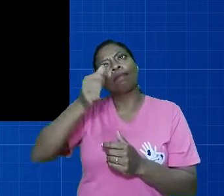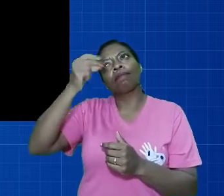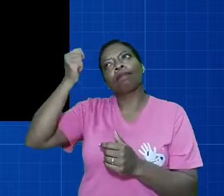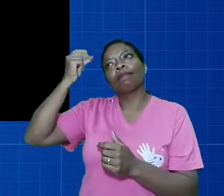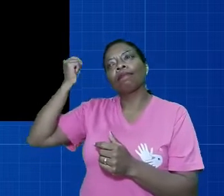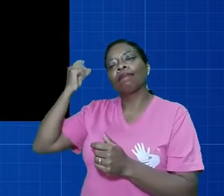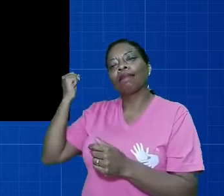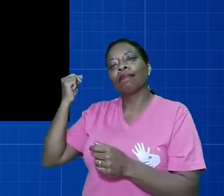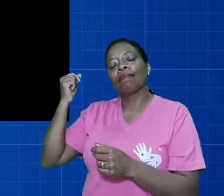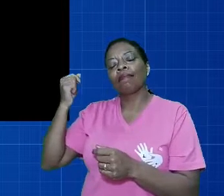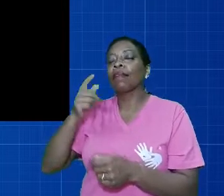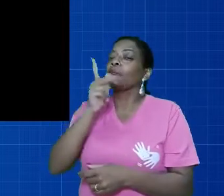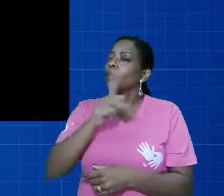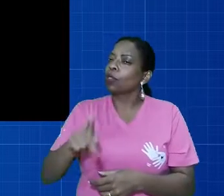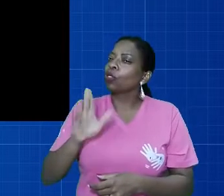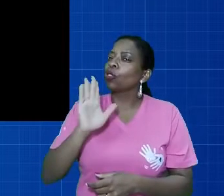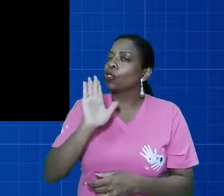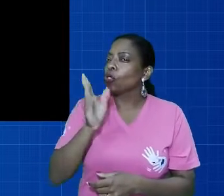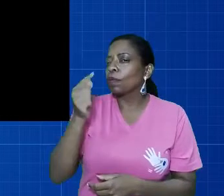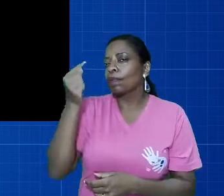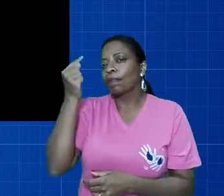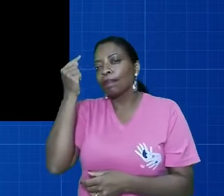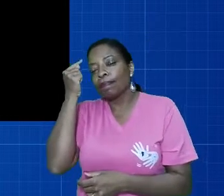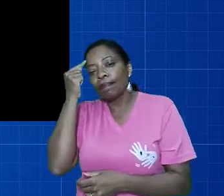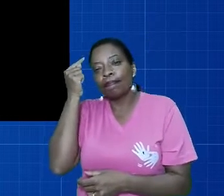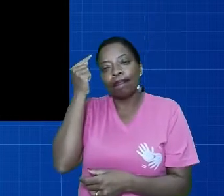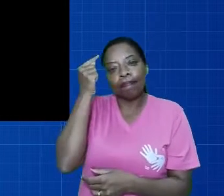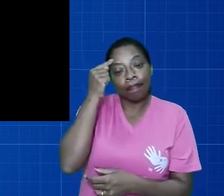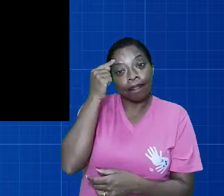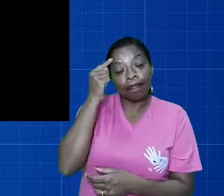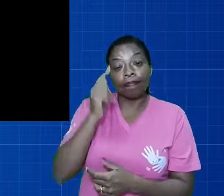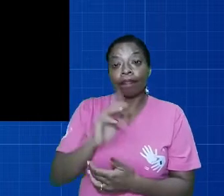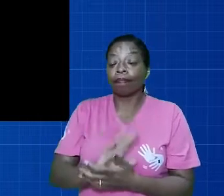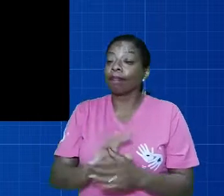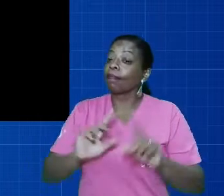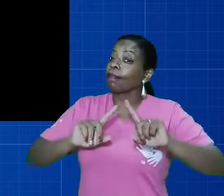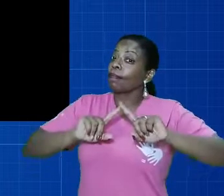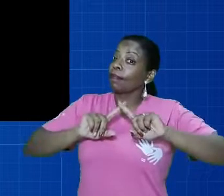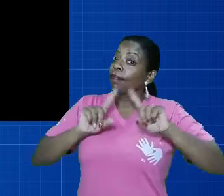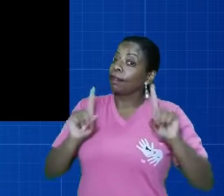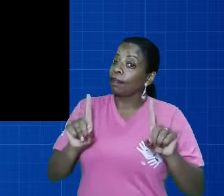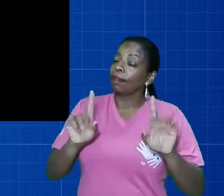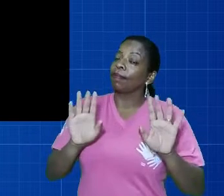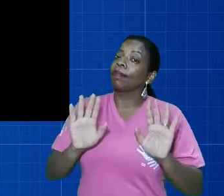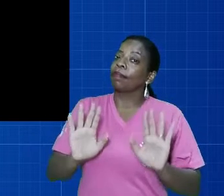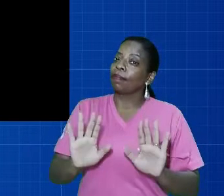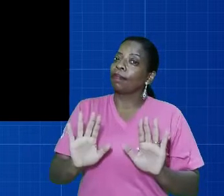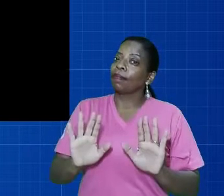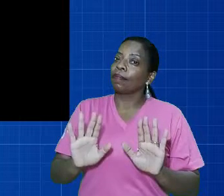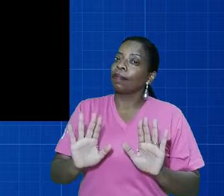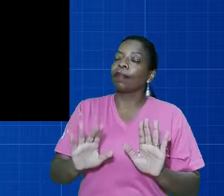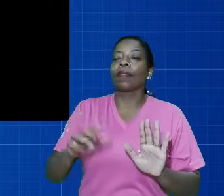os professores já têm pensado sobre isso, as pesquisas já têm apontado sobre isso, né, mas tentar aqui